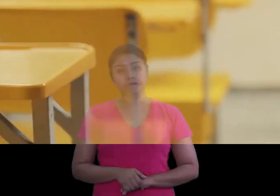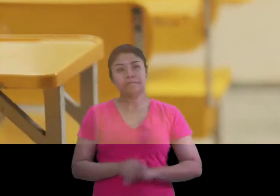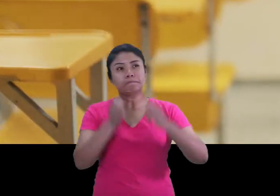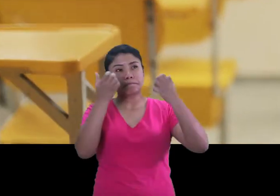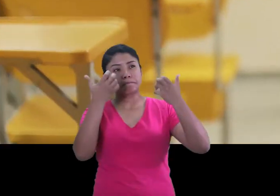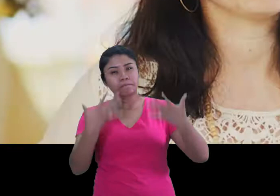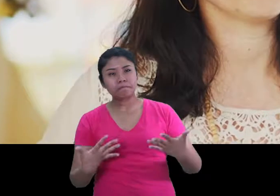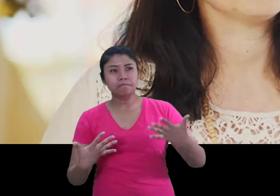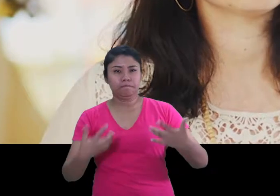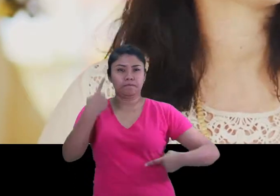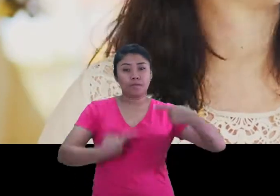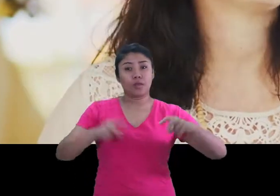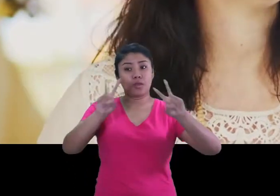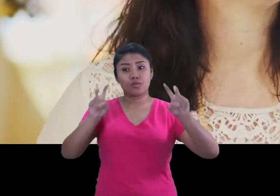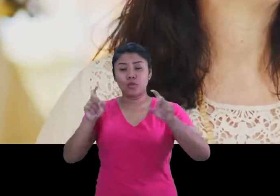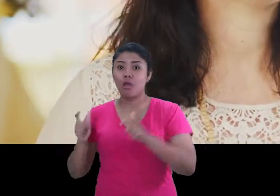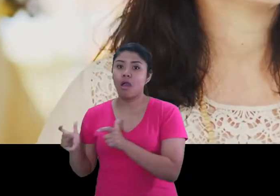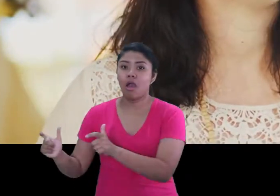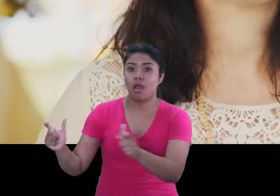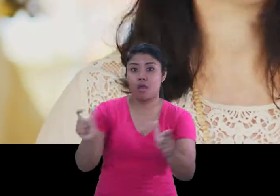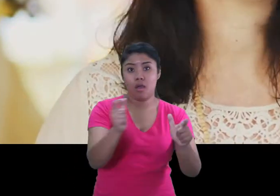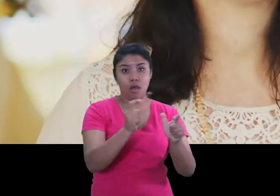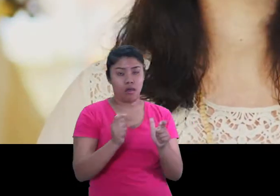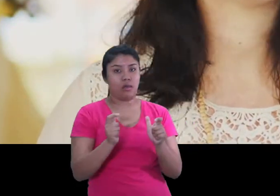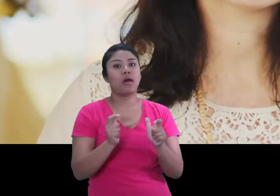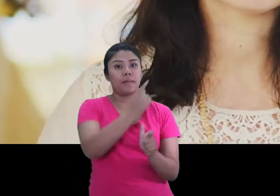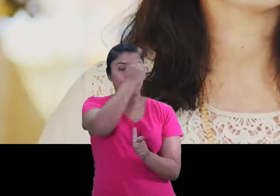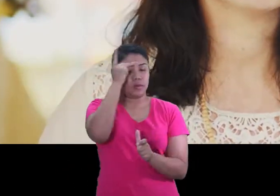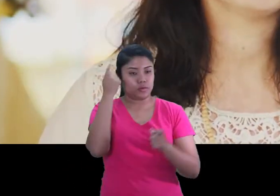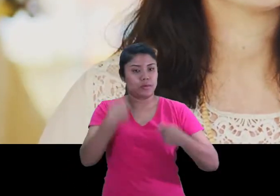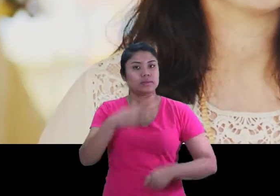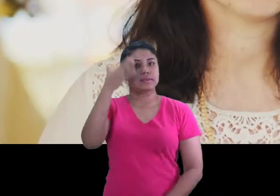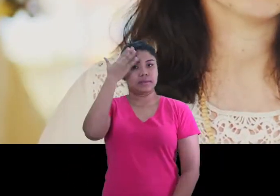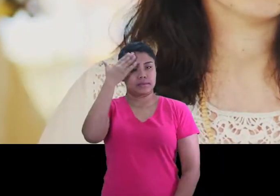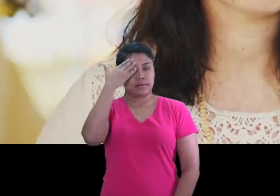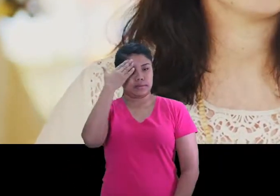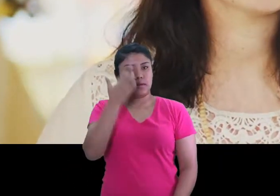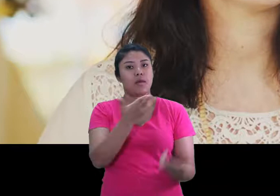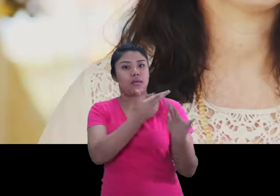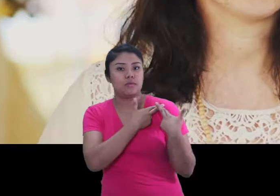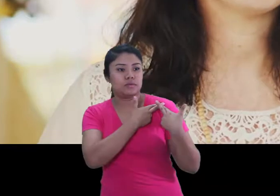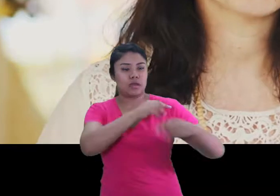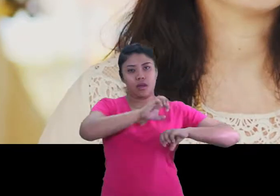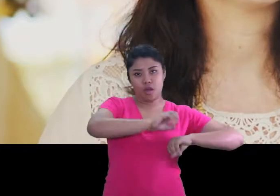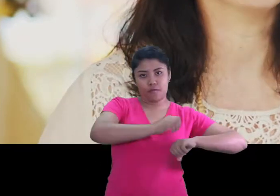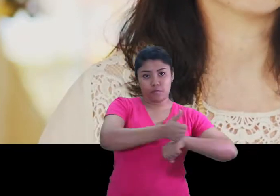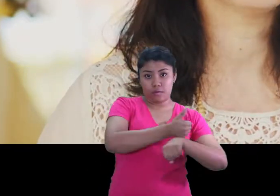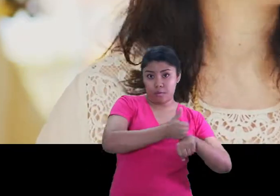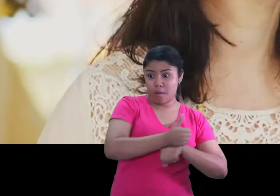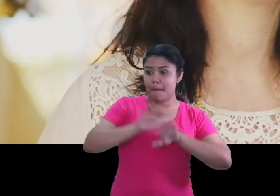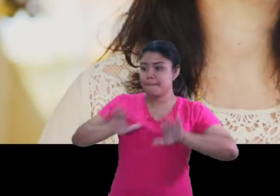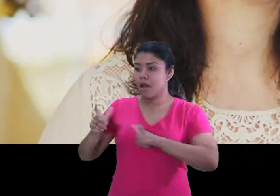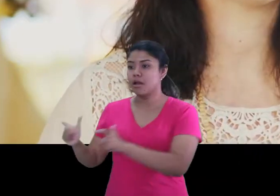Então, falar de ambientes é também não perder a dimensão humana de um educador, mas dizer que um ambiente, ele